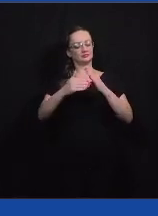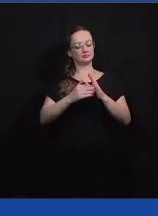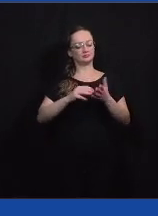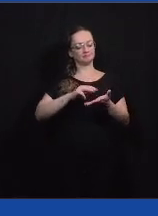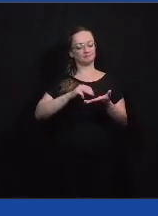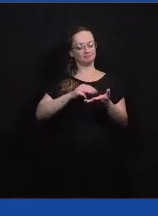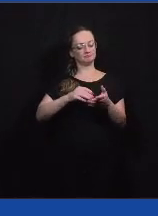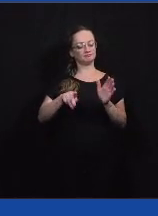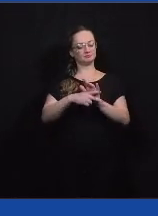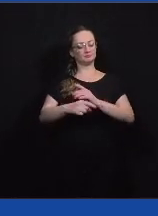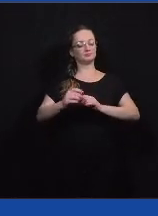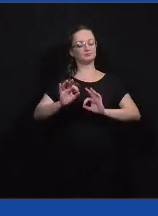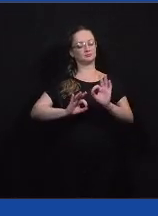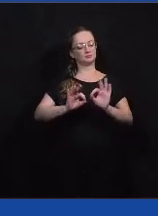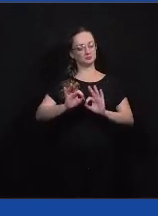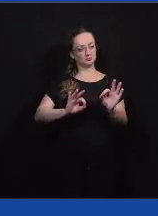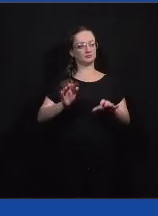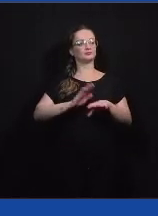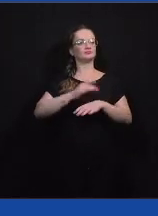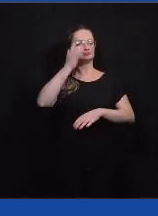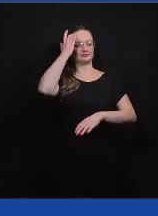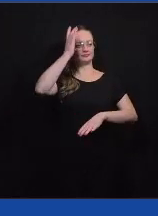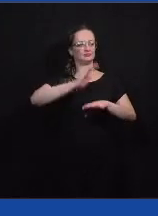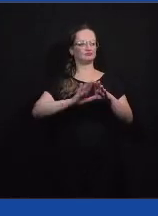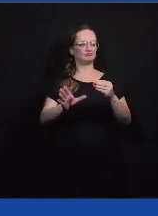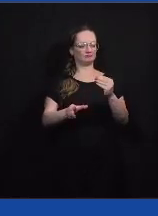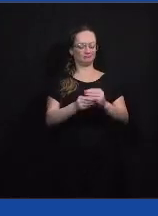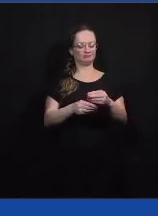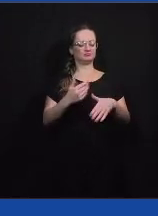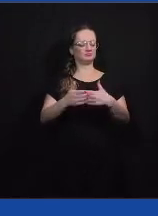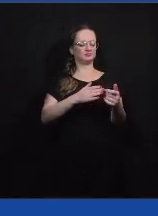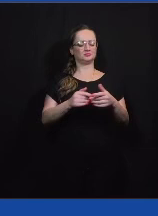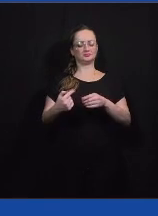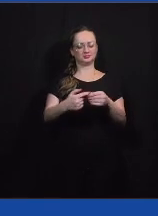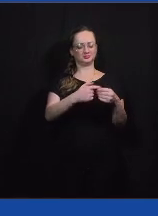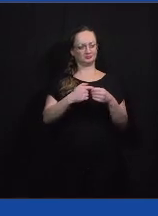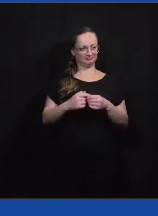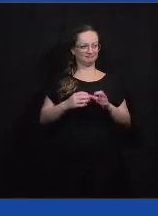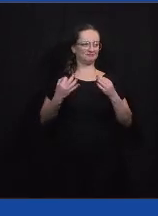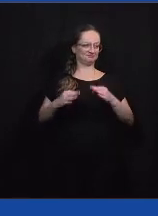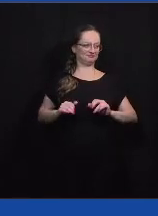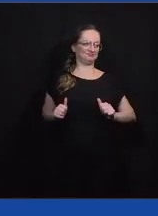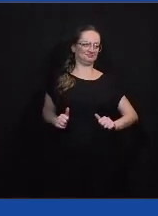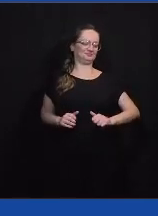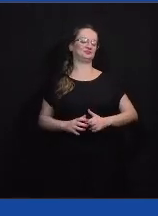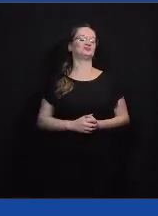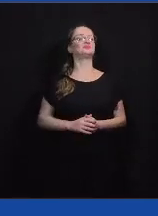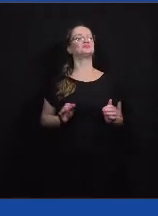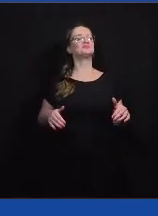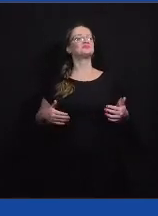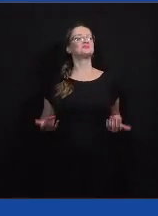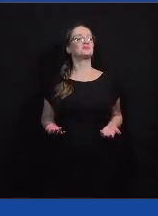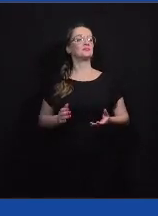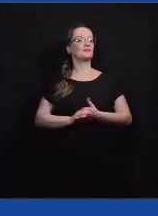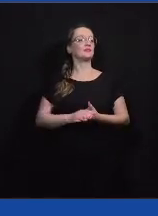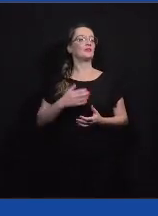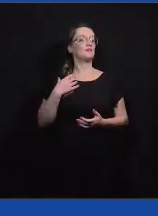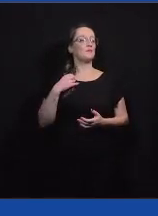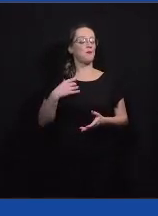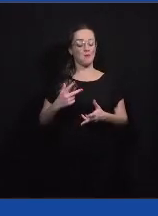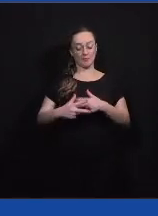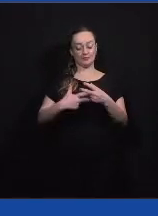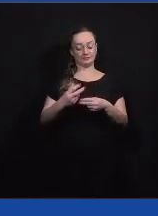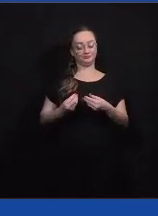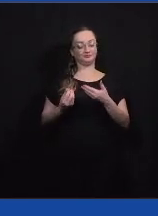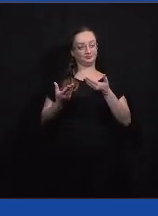do projeto que pode ser plantada em qualquer município certeza e aí é é um presente